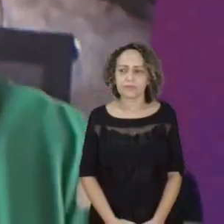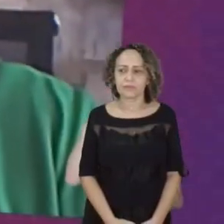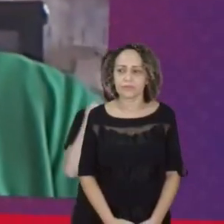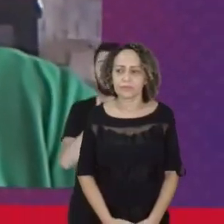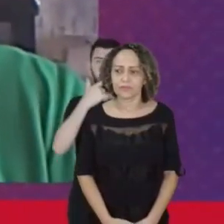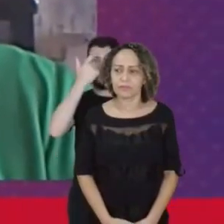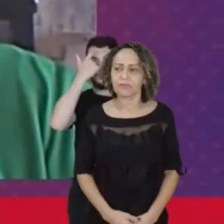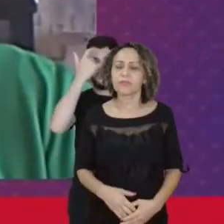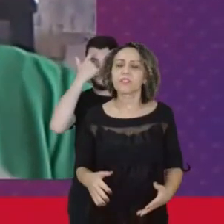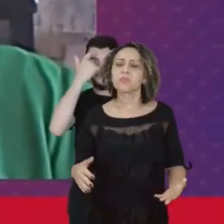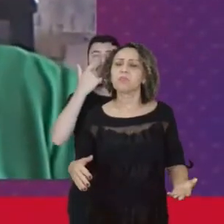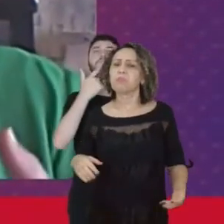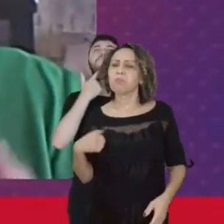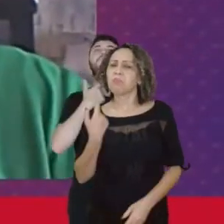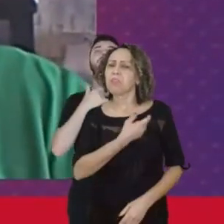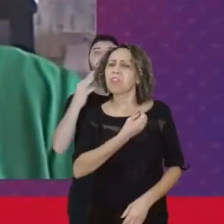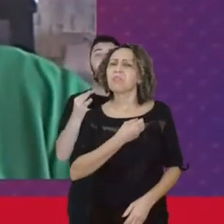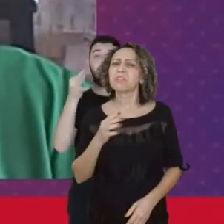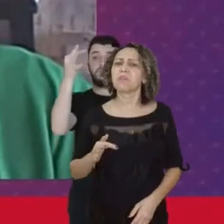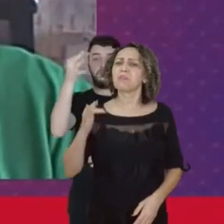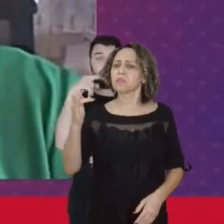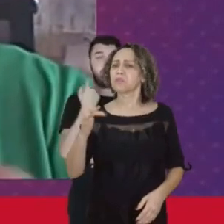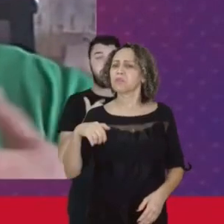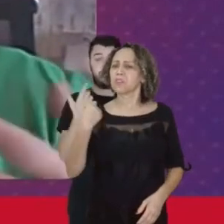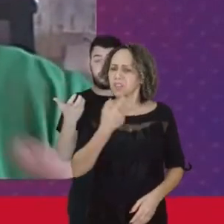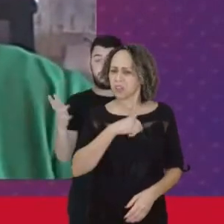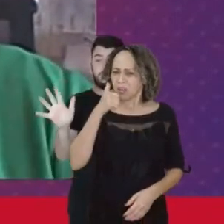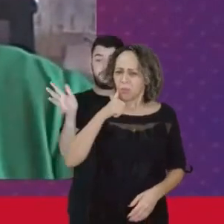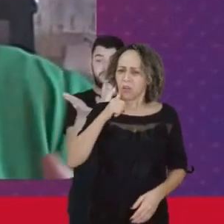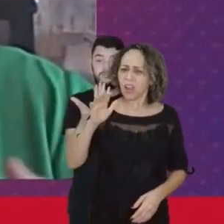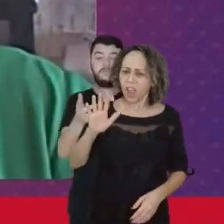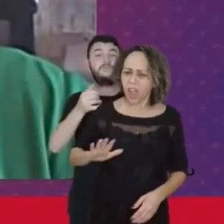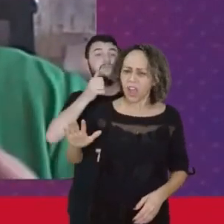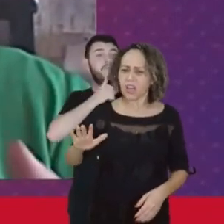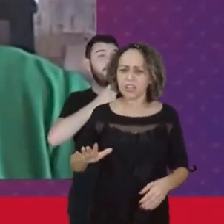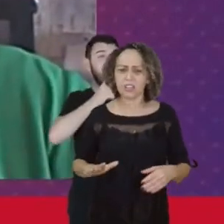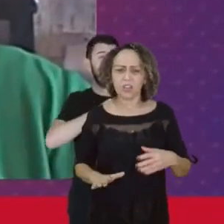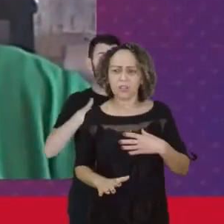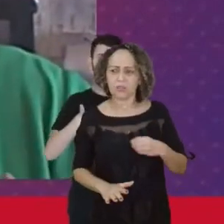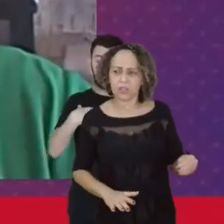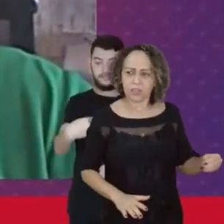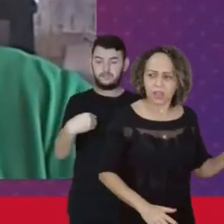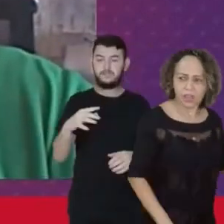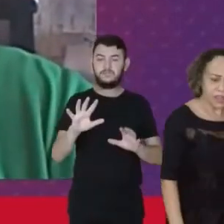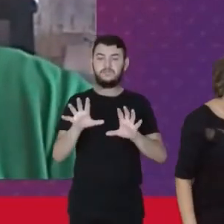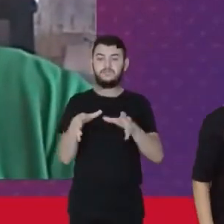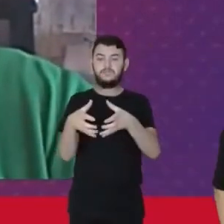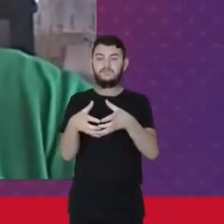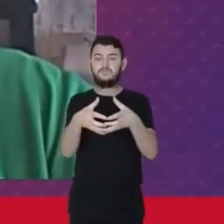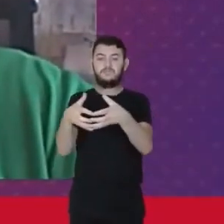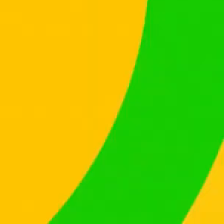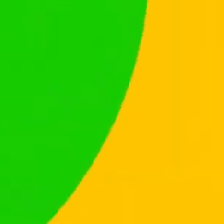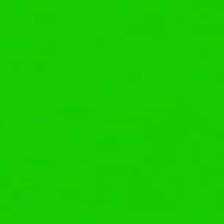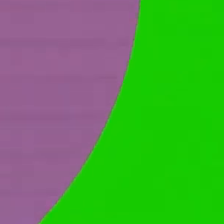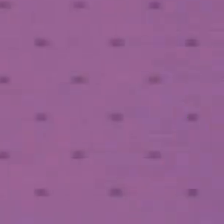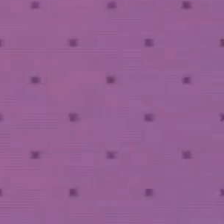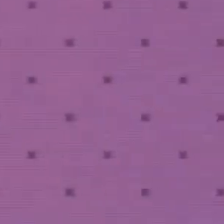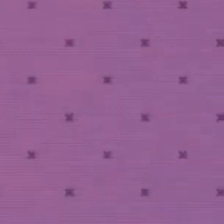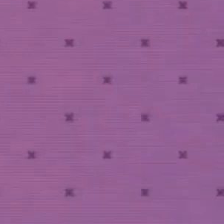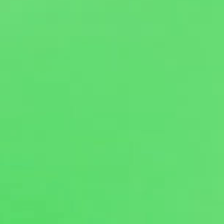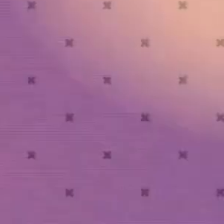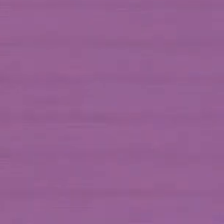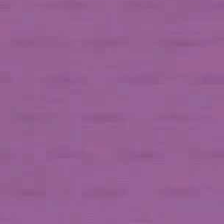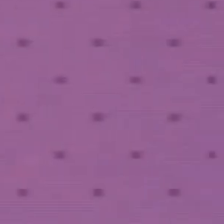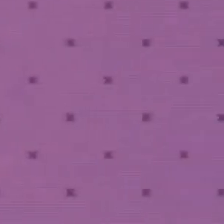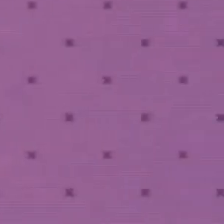Que futuro nós queremos para nós, mulheres, para os nossos filhos, para as nossas comunidades, para o nosso país?